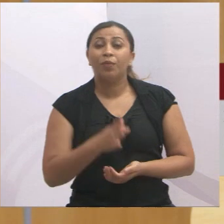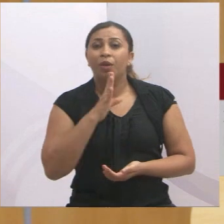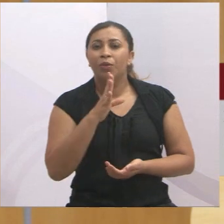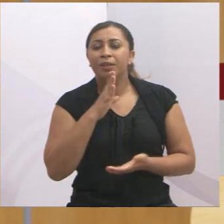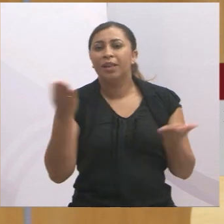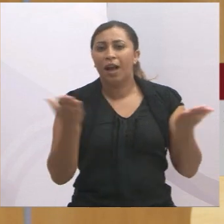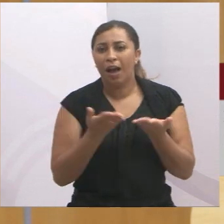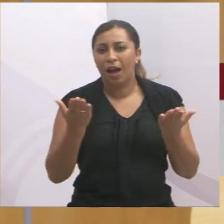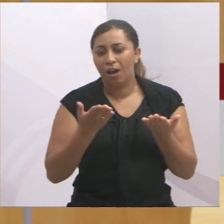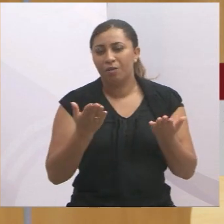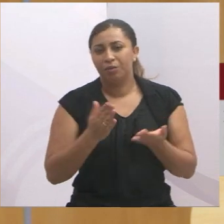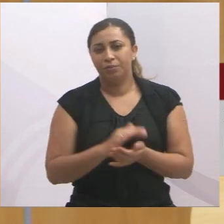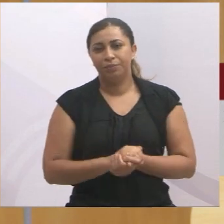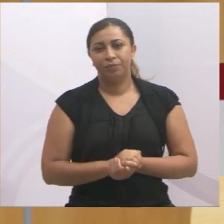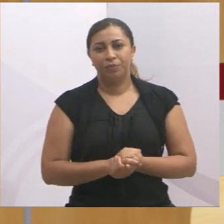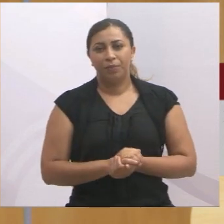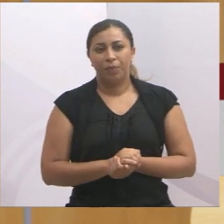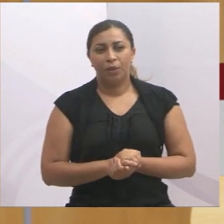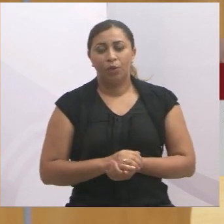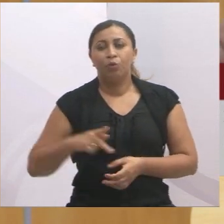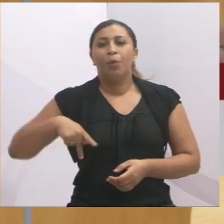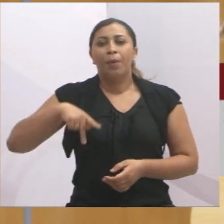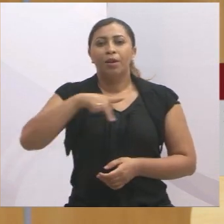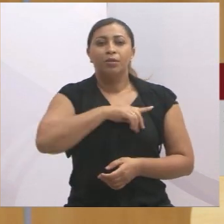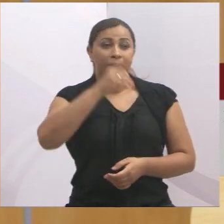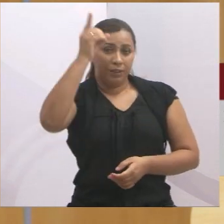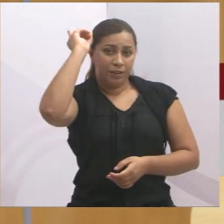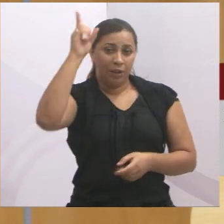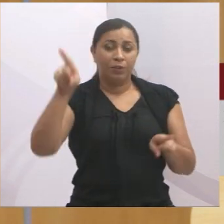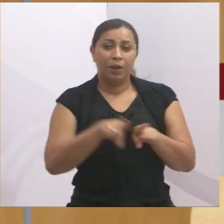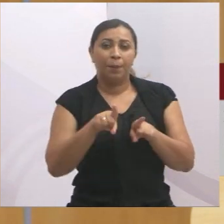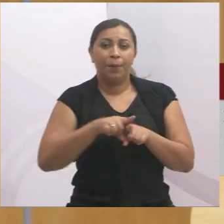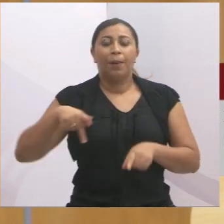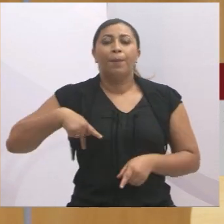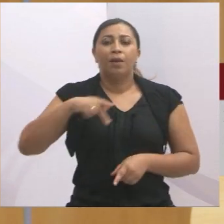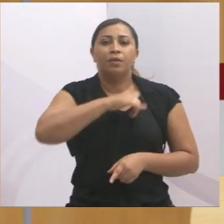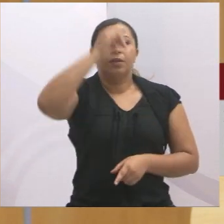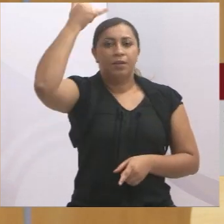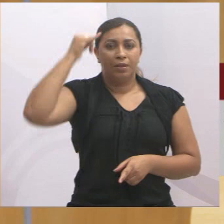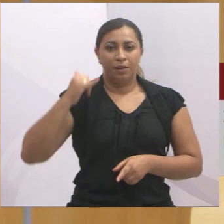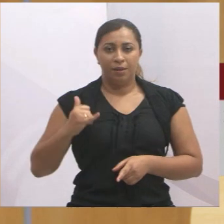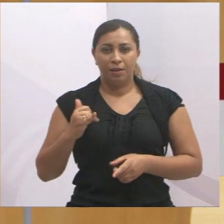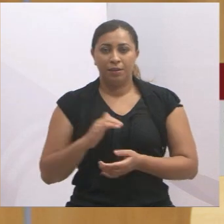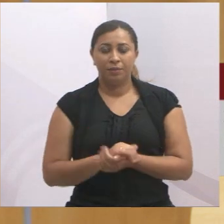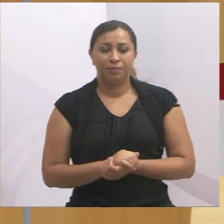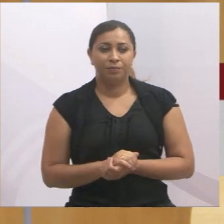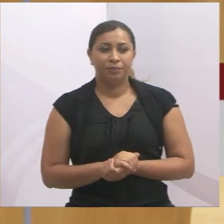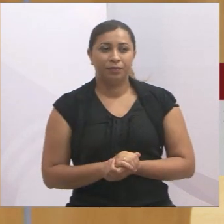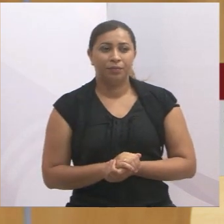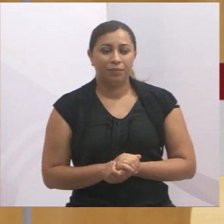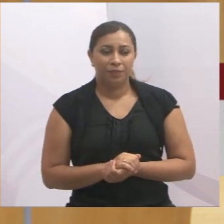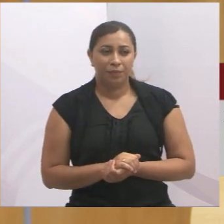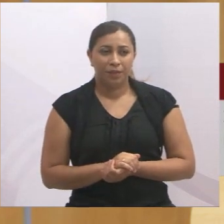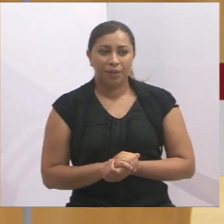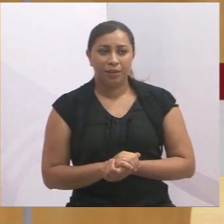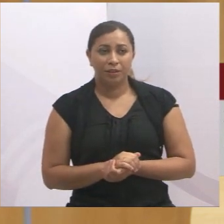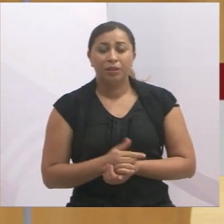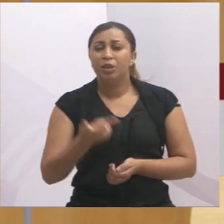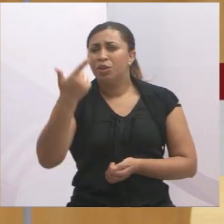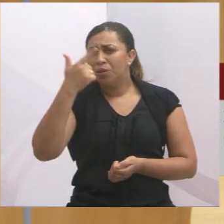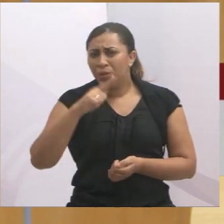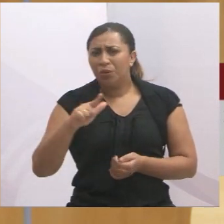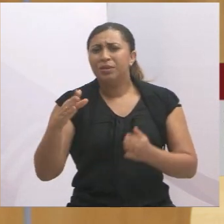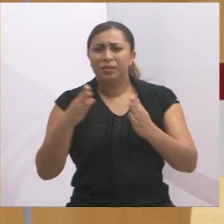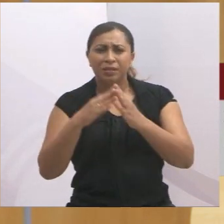conhecendo agora nessa gestão do pastor Daniel, da pastora Yara, de estar, inclusive, e outras